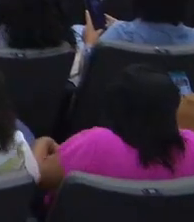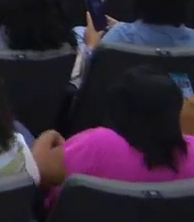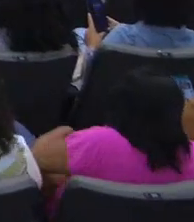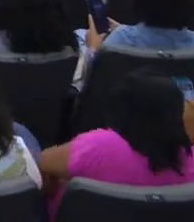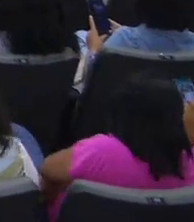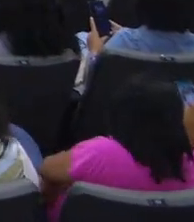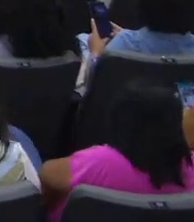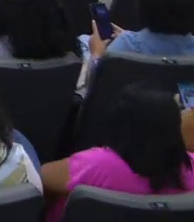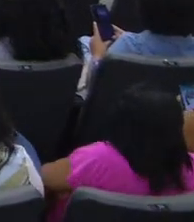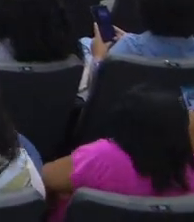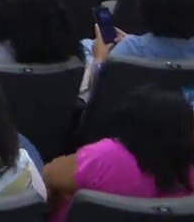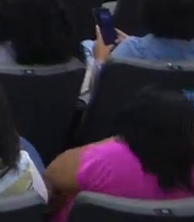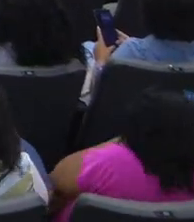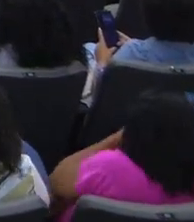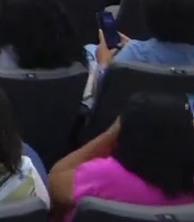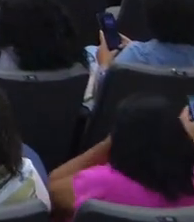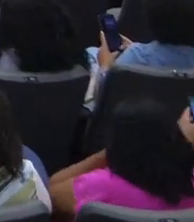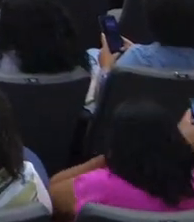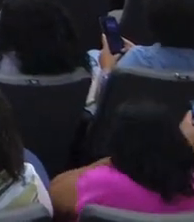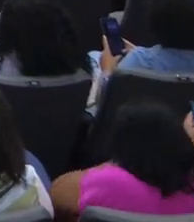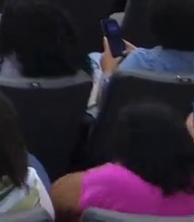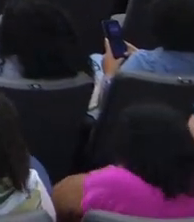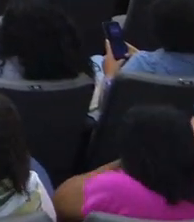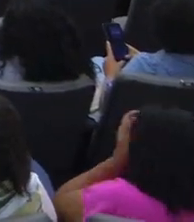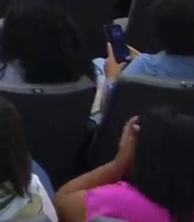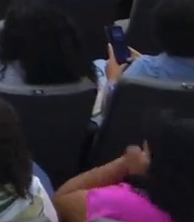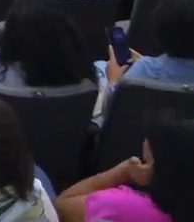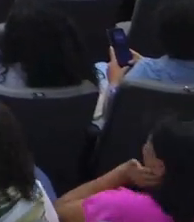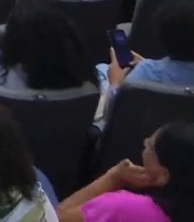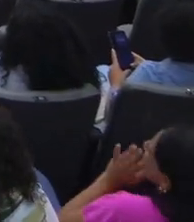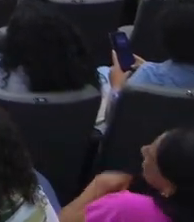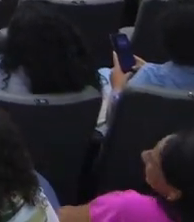discussão e a votação de proposição na